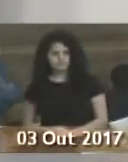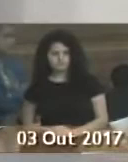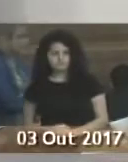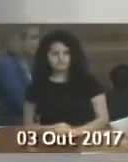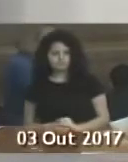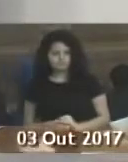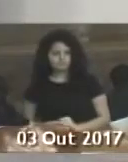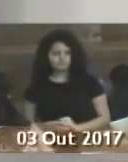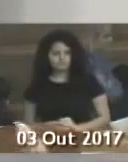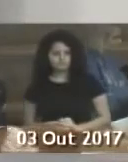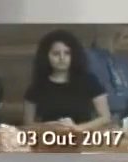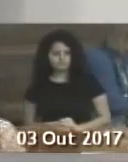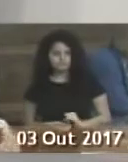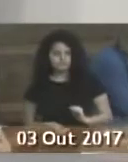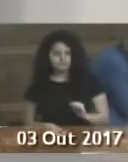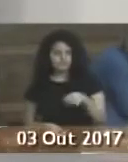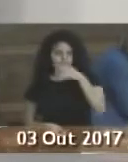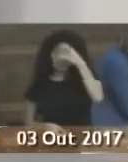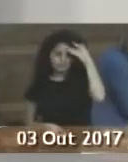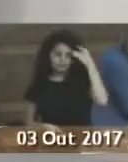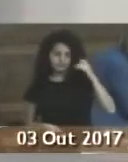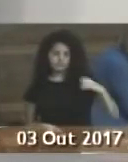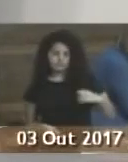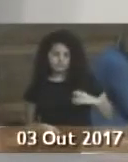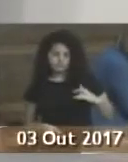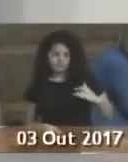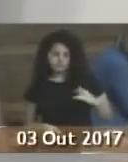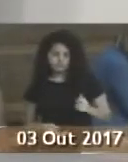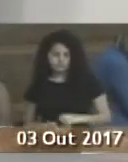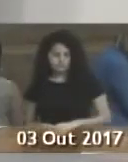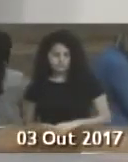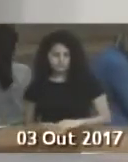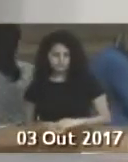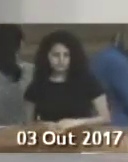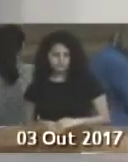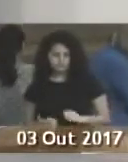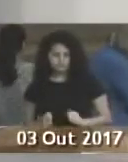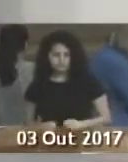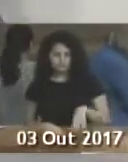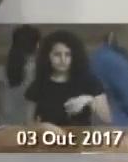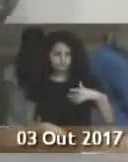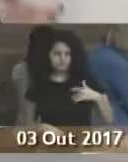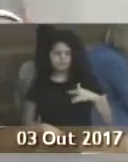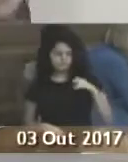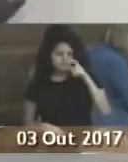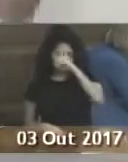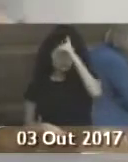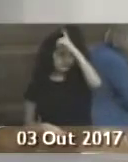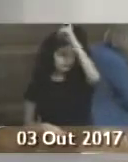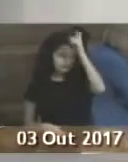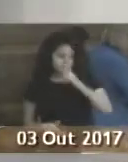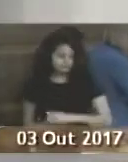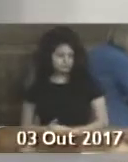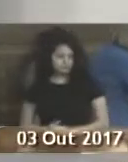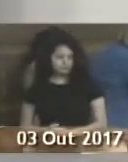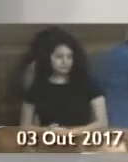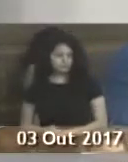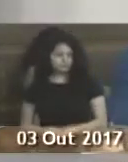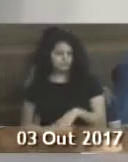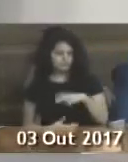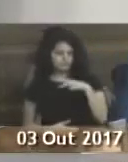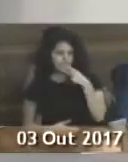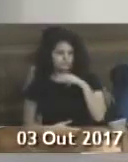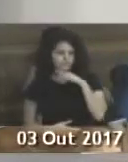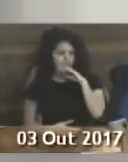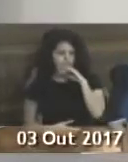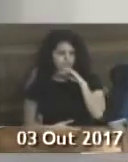medo, é medo de mexer com Deus e medo de mexer com as pessoas que se envolve com Deus, que é pastores, é padre, falar besteira